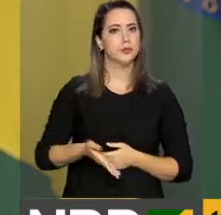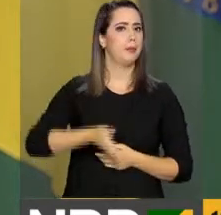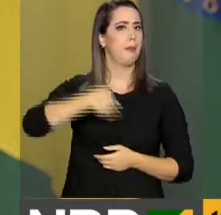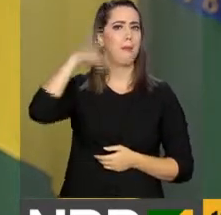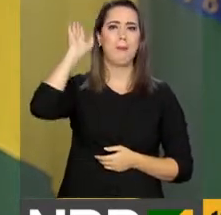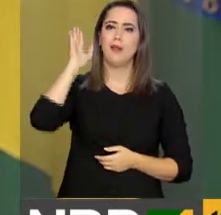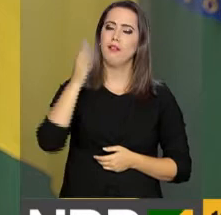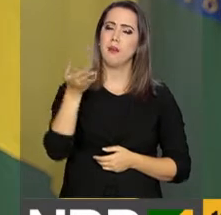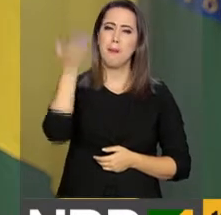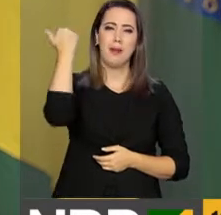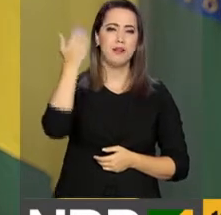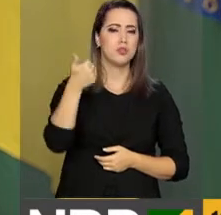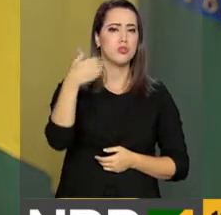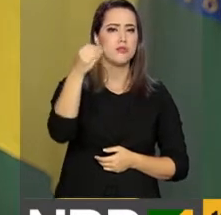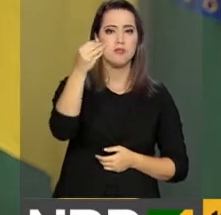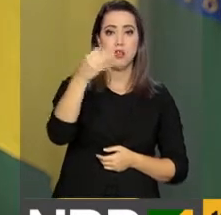centenárias,